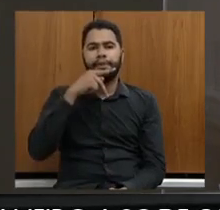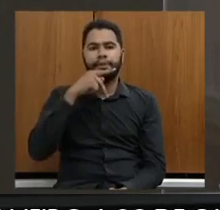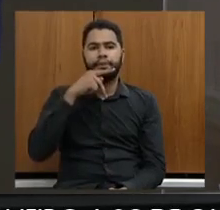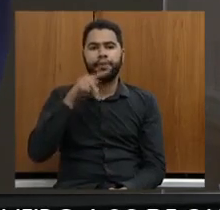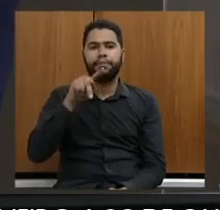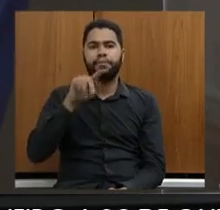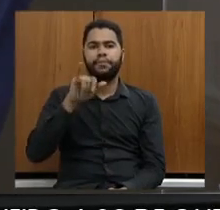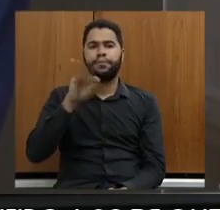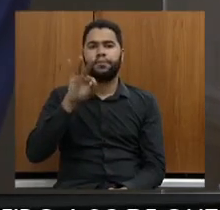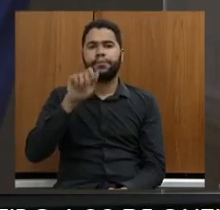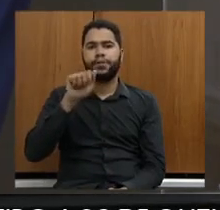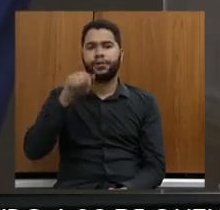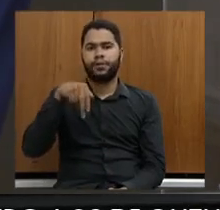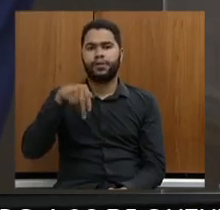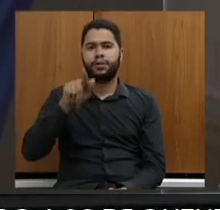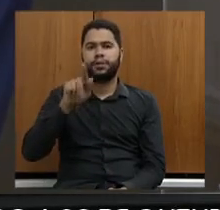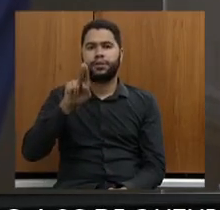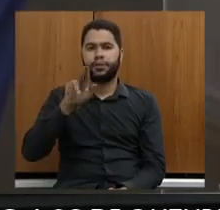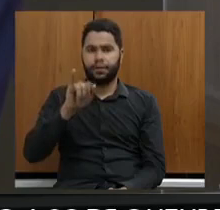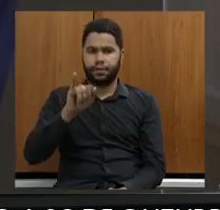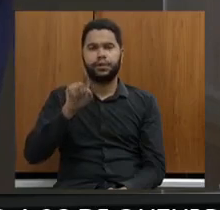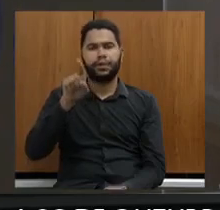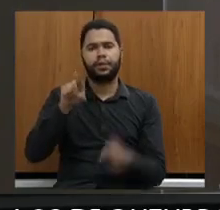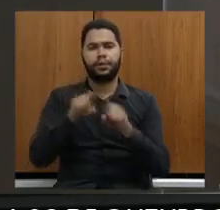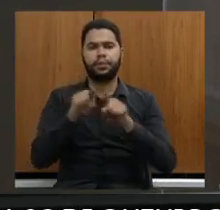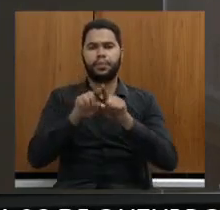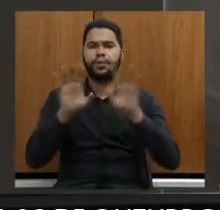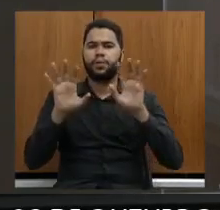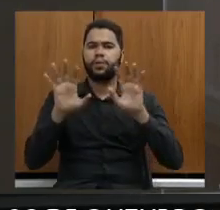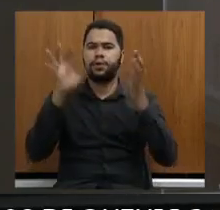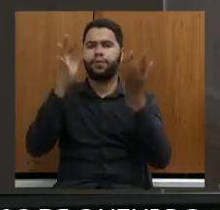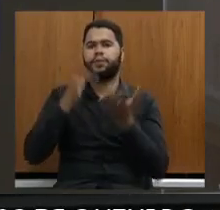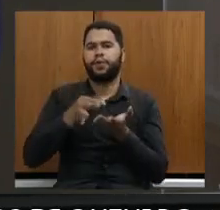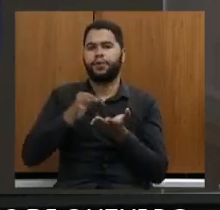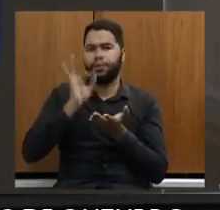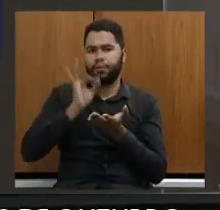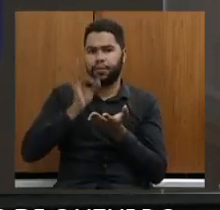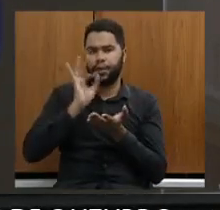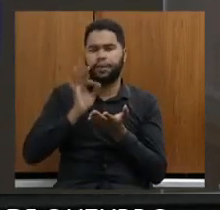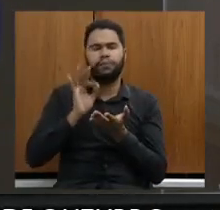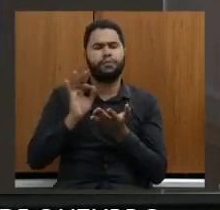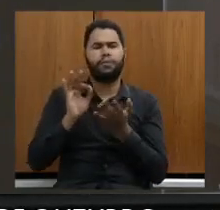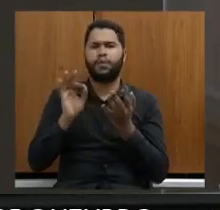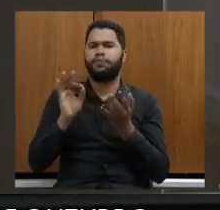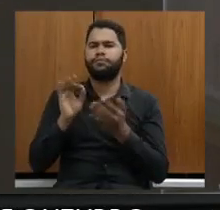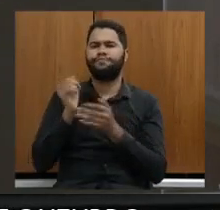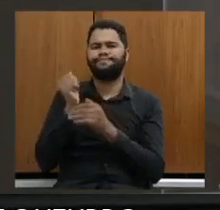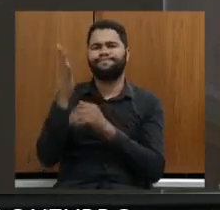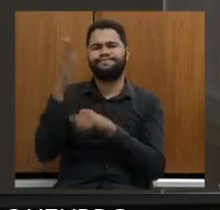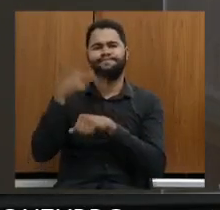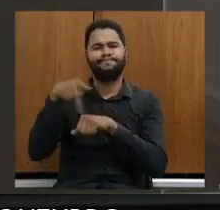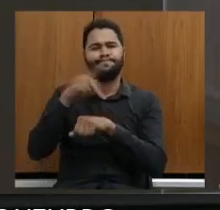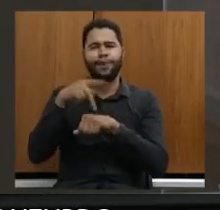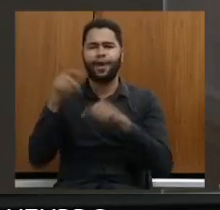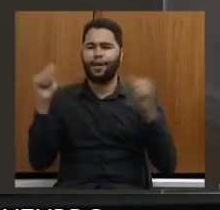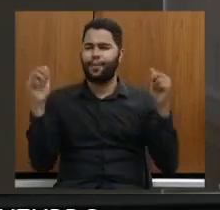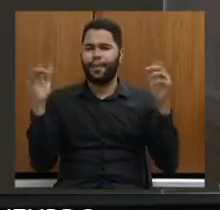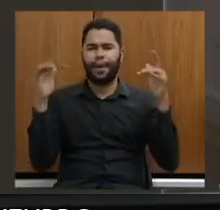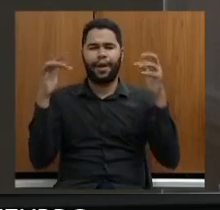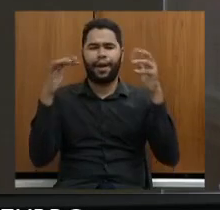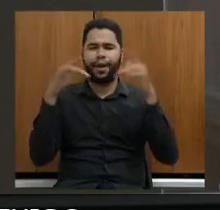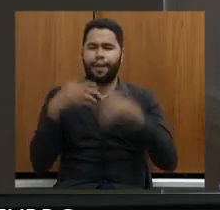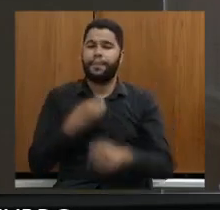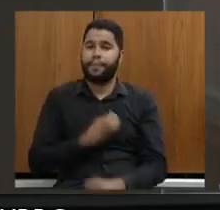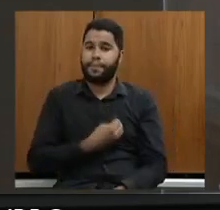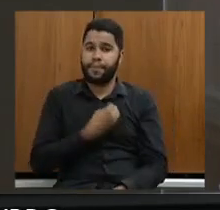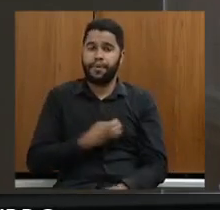aonde voltei o evento do café o café o evento internacional foi Fantástico muita gente várias países